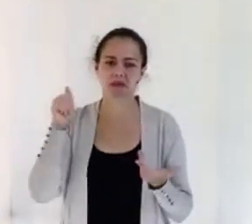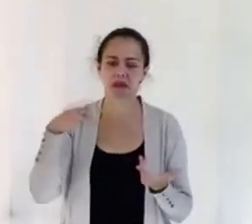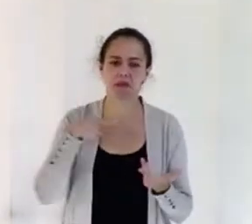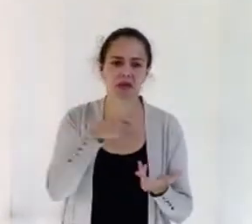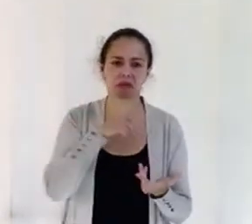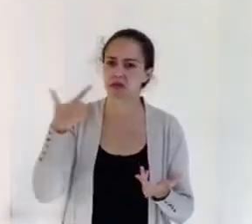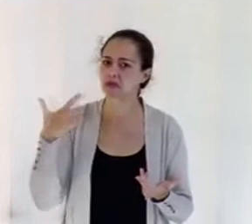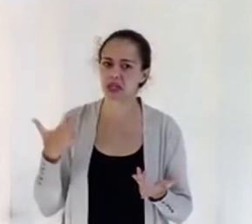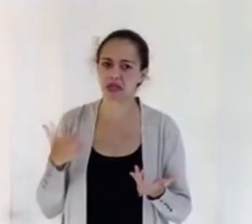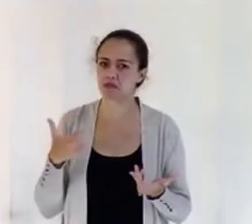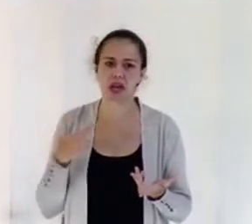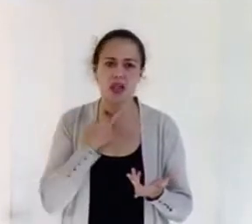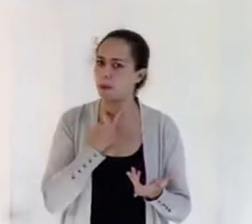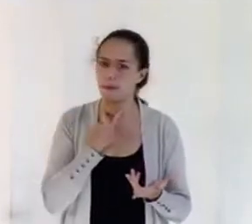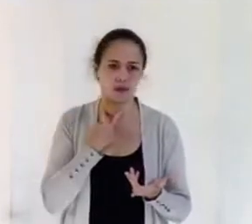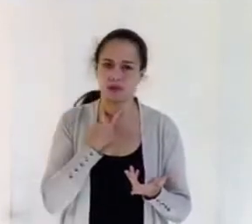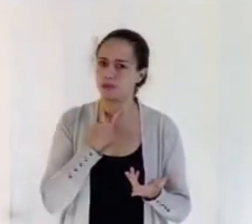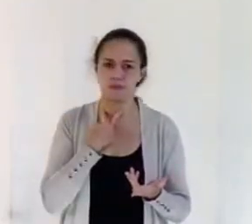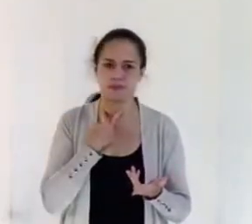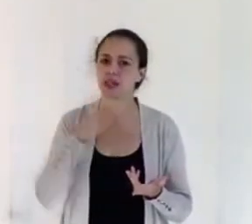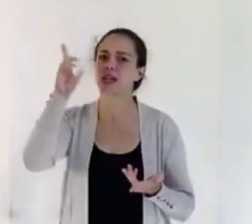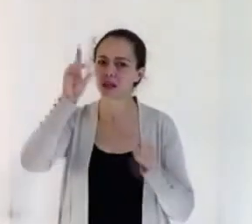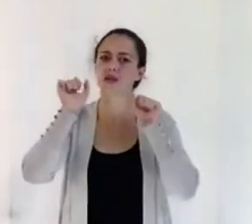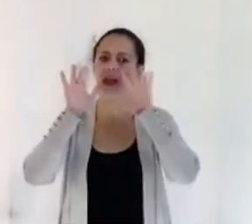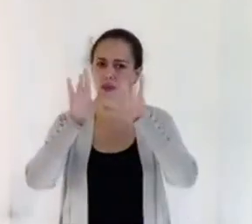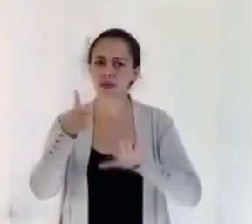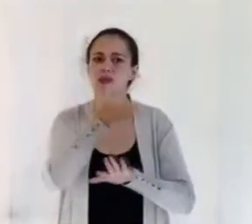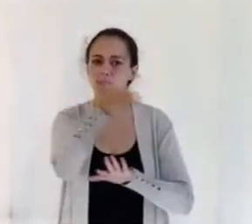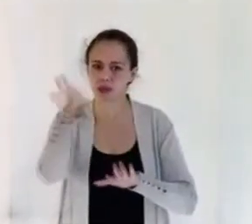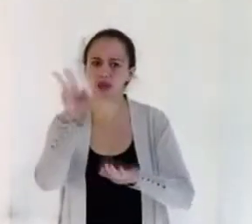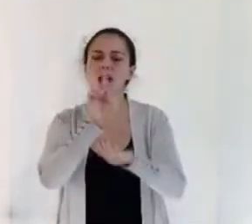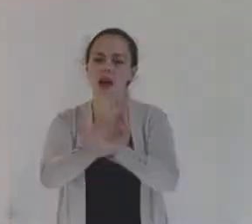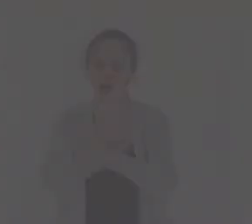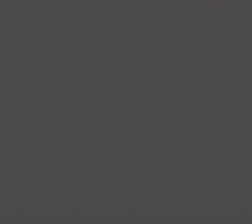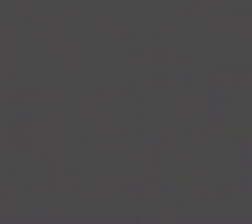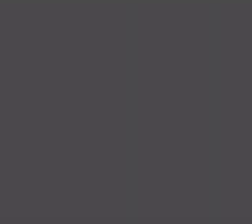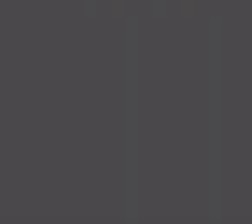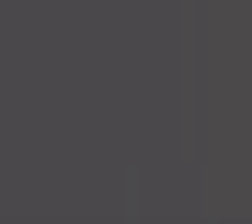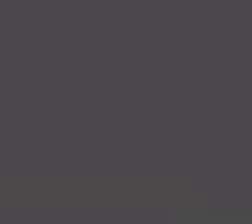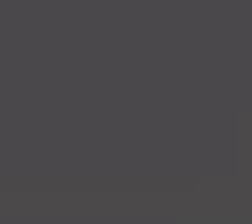sem rebanho. Que Deus nos ajude a caminhar com Ele.